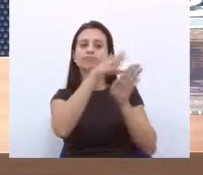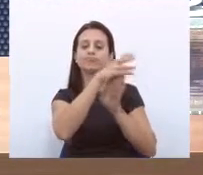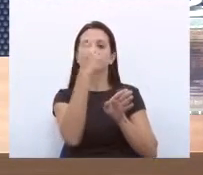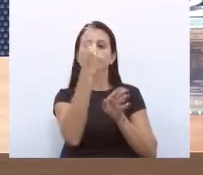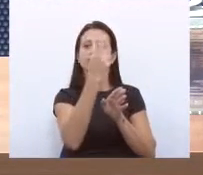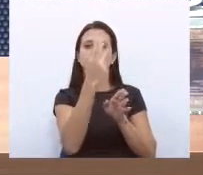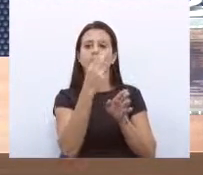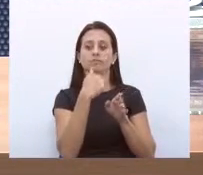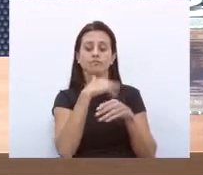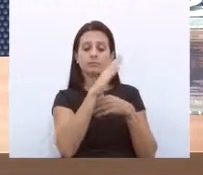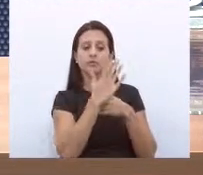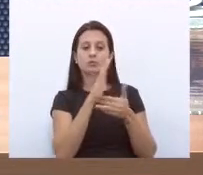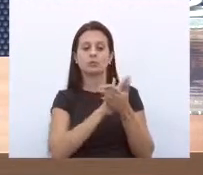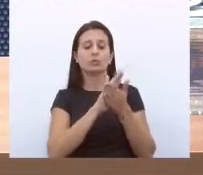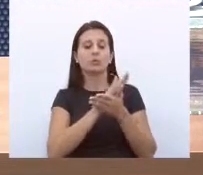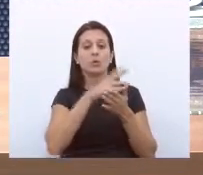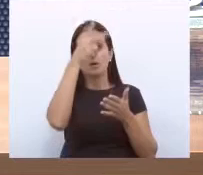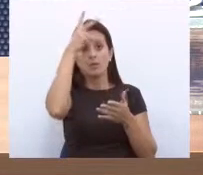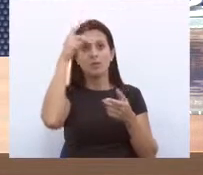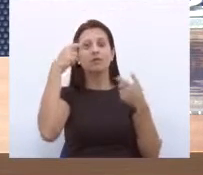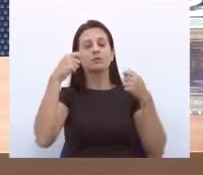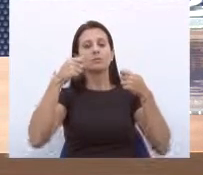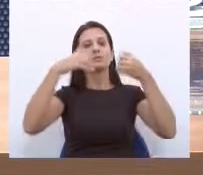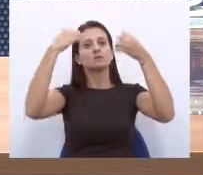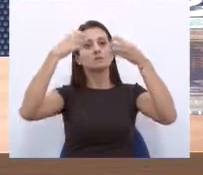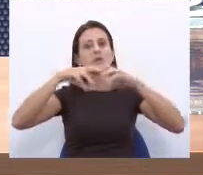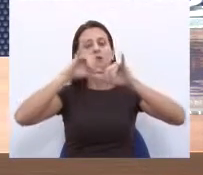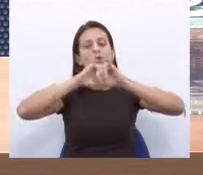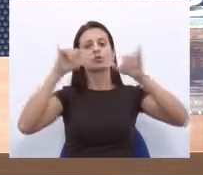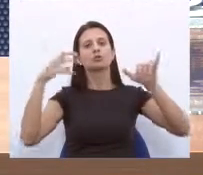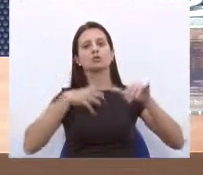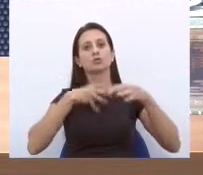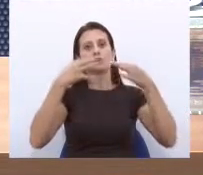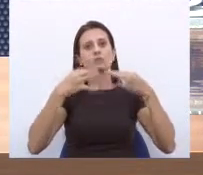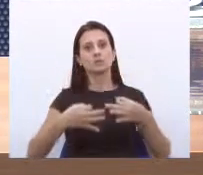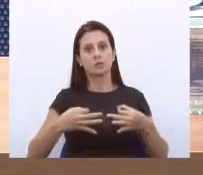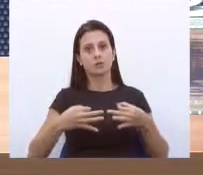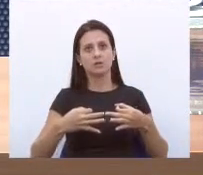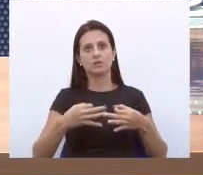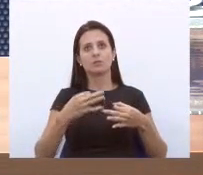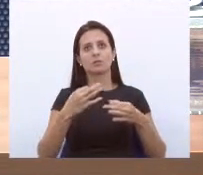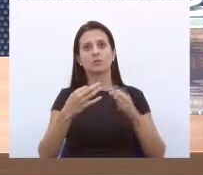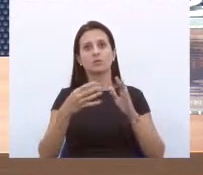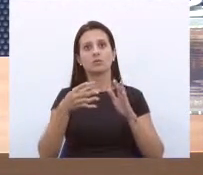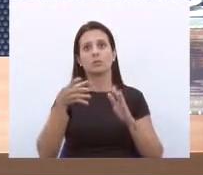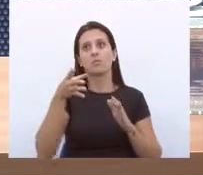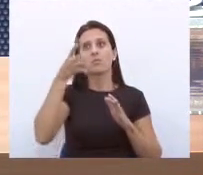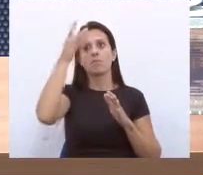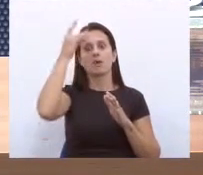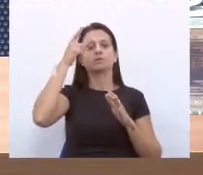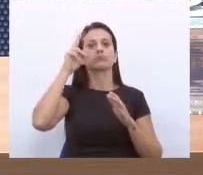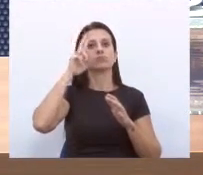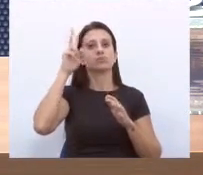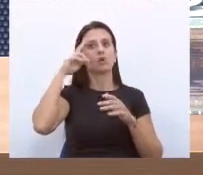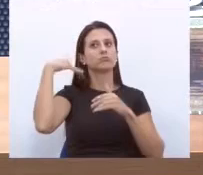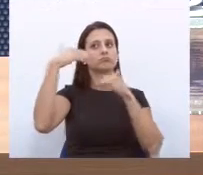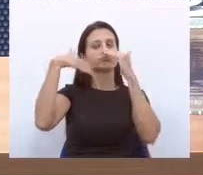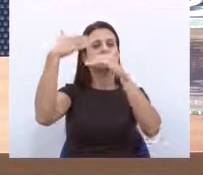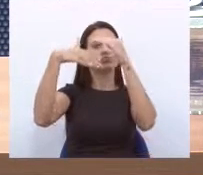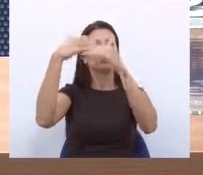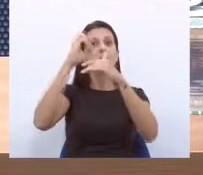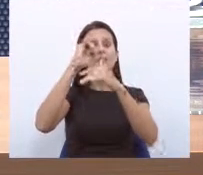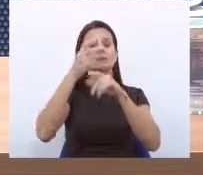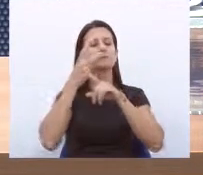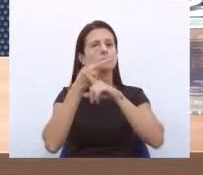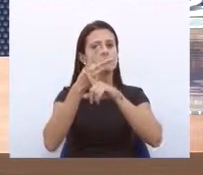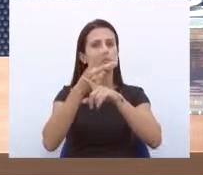ter apresentado esse regime jurídico único, ele ficaria marcado para a história se tivesse buscado